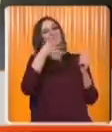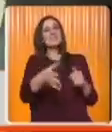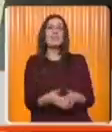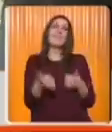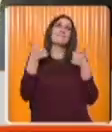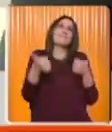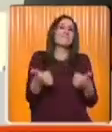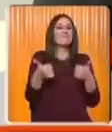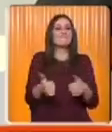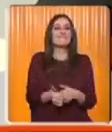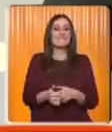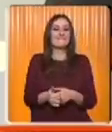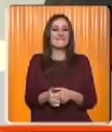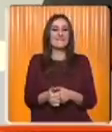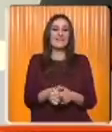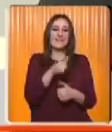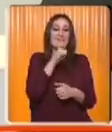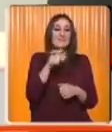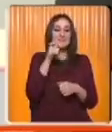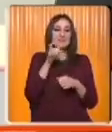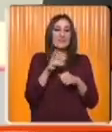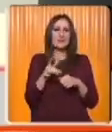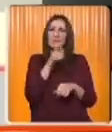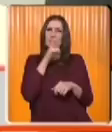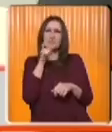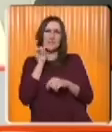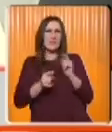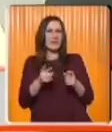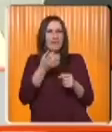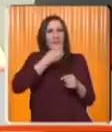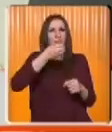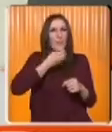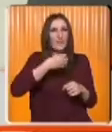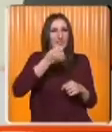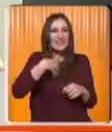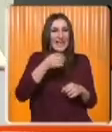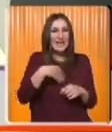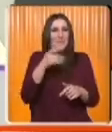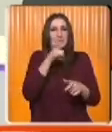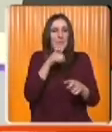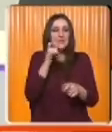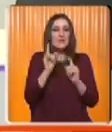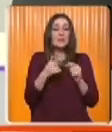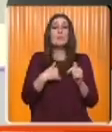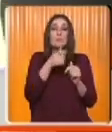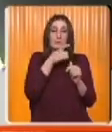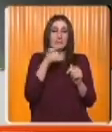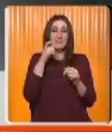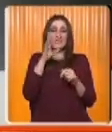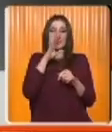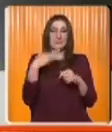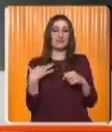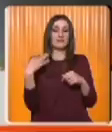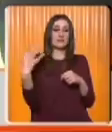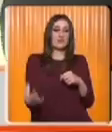Ah, graças a Deus, eu vou cumprir a minha promessa. O que é isso da promessa? Conte-me lá que promessa é essa. Eu tinha prometido, se